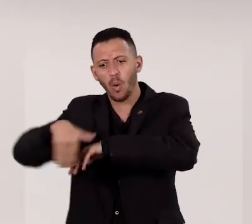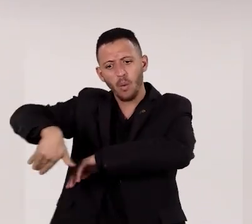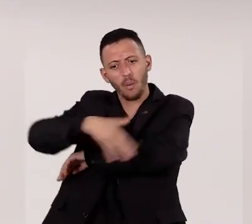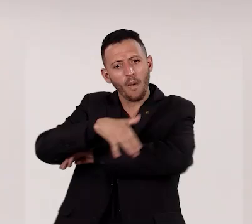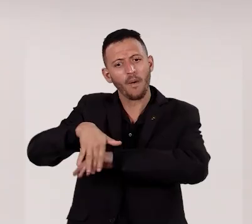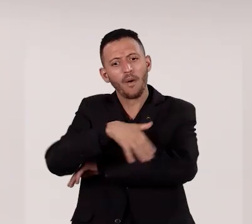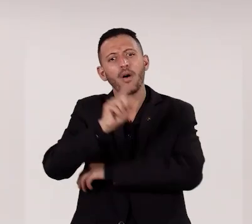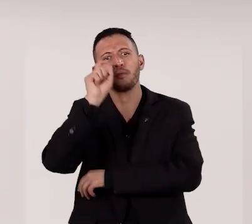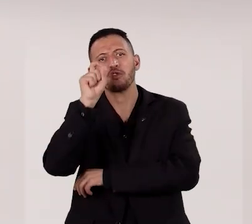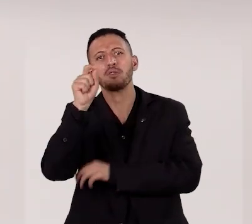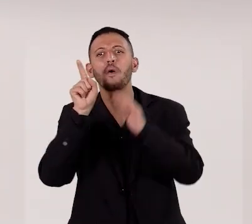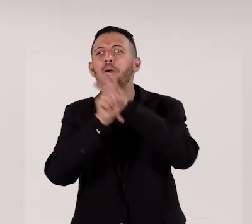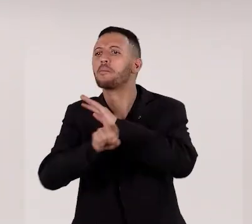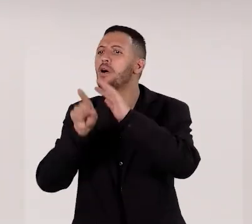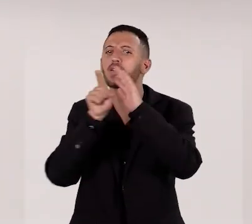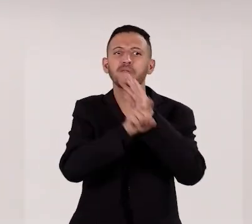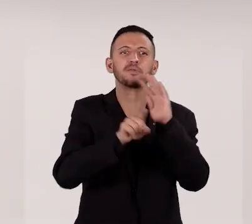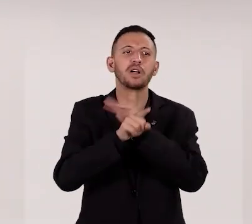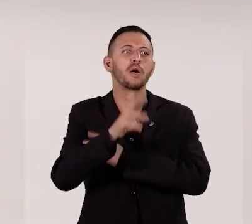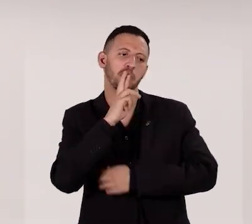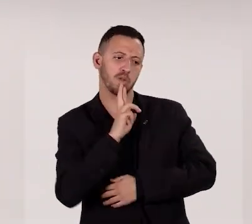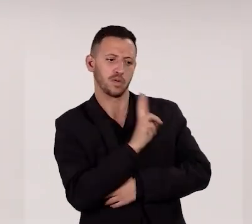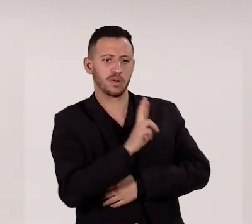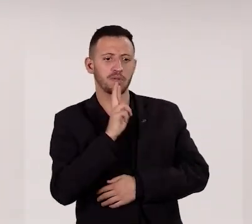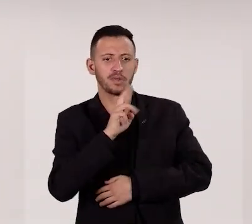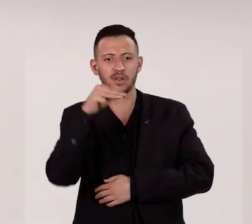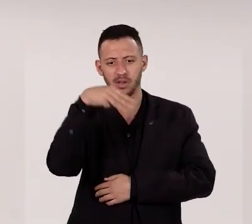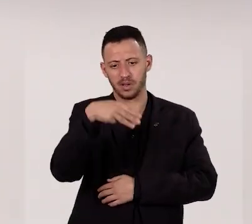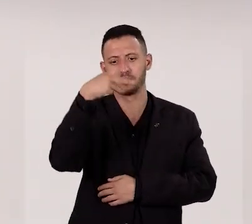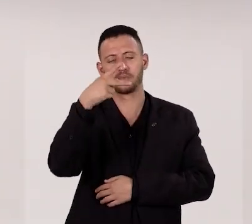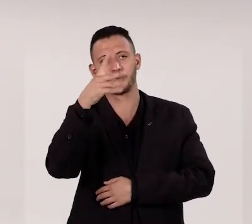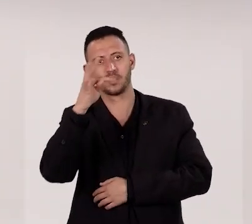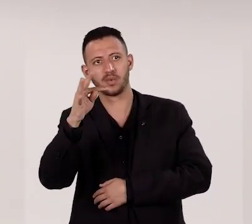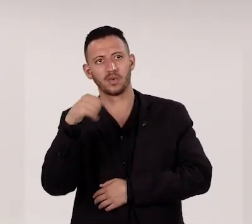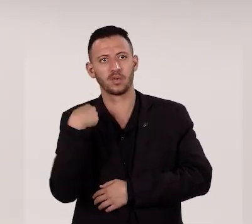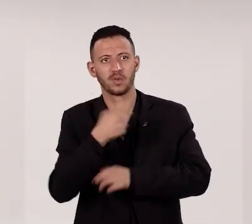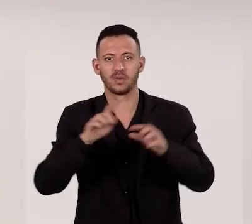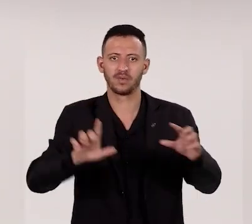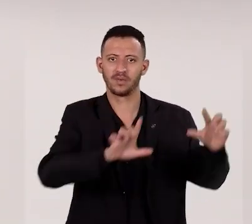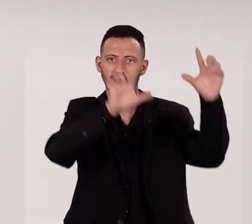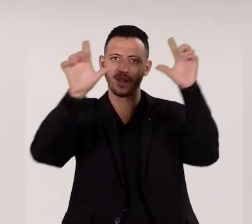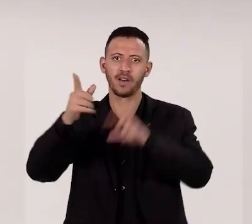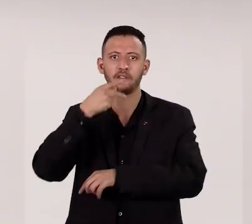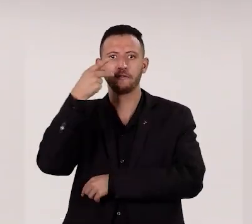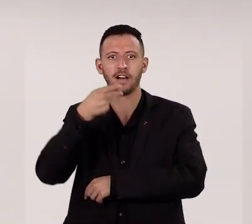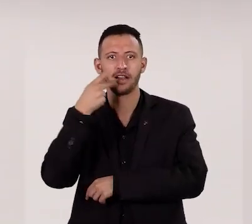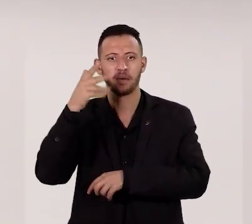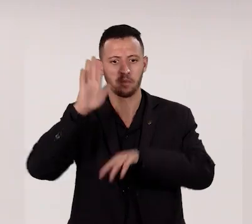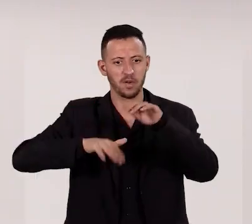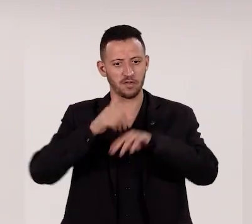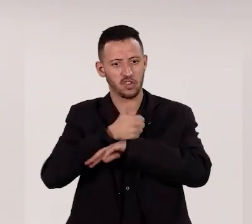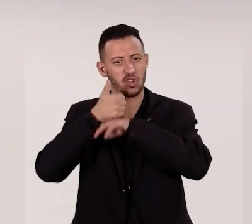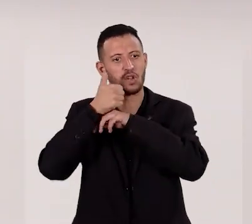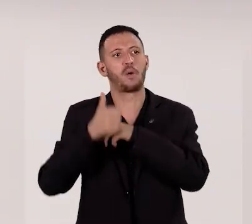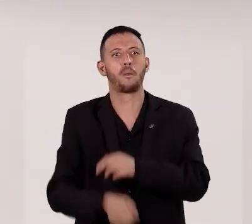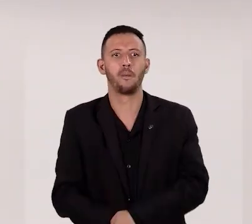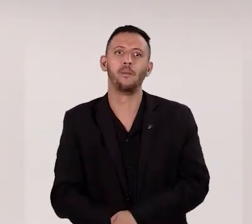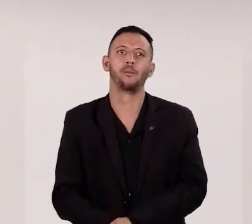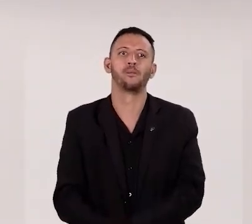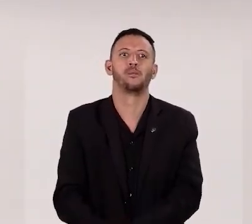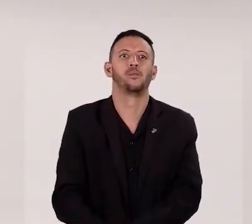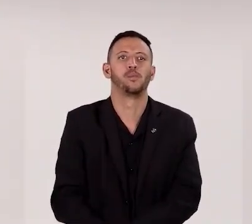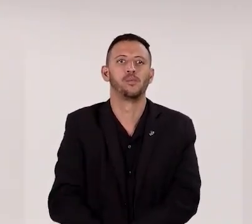ruas. Vamos ver quais foram as perguntas e as respostas do MPT no nosso quadro Fala Trabalhador.